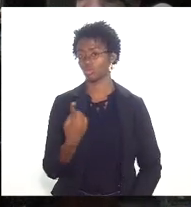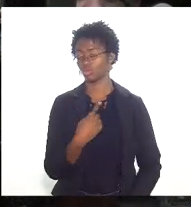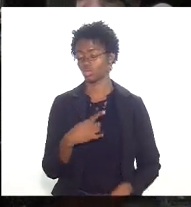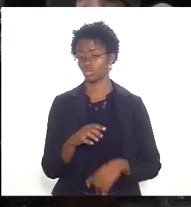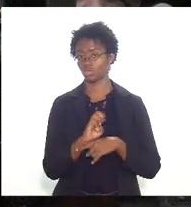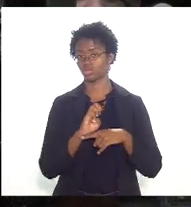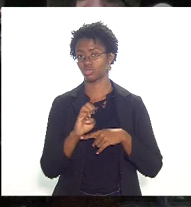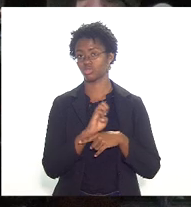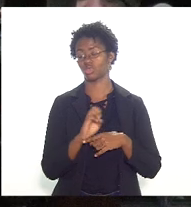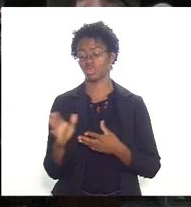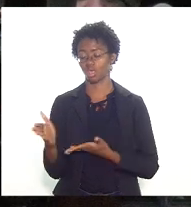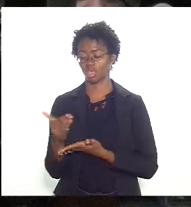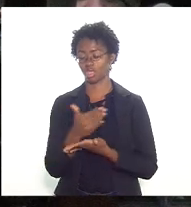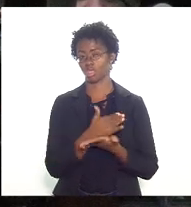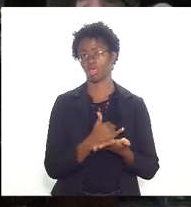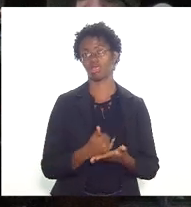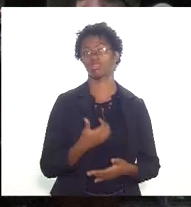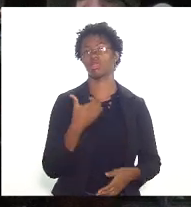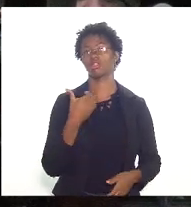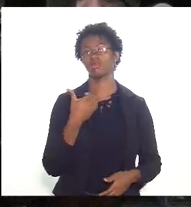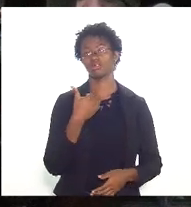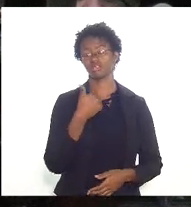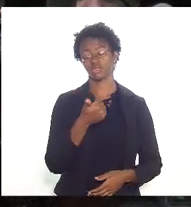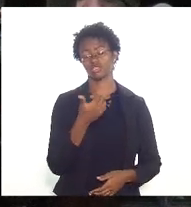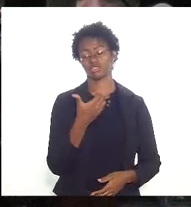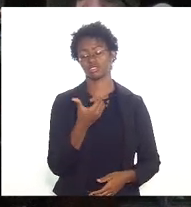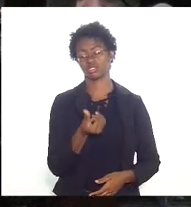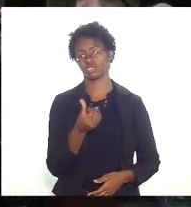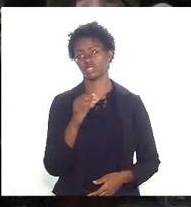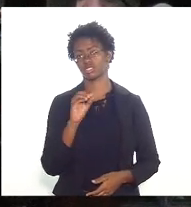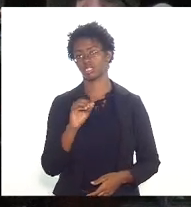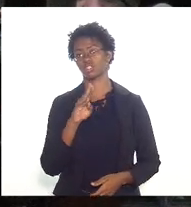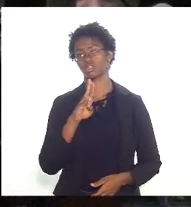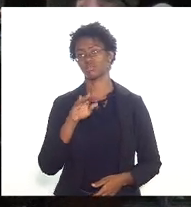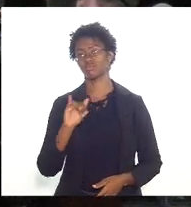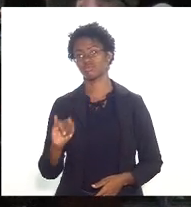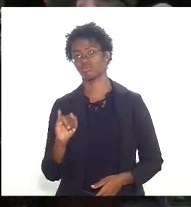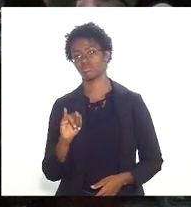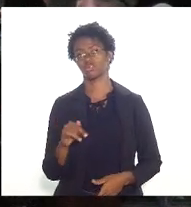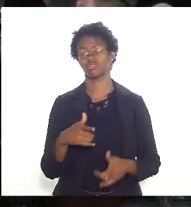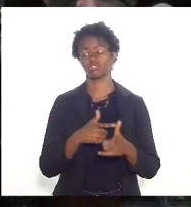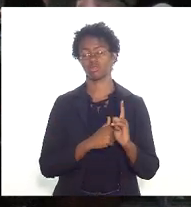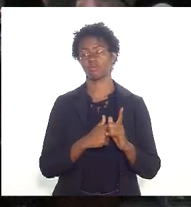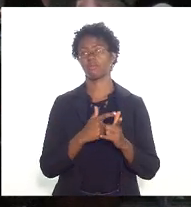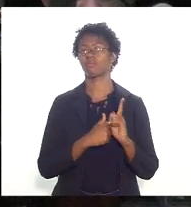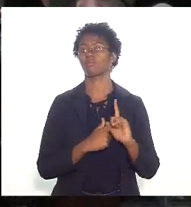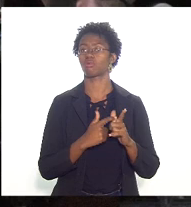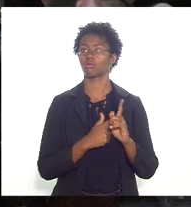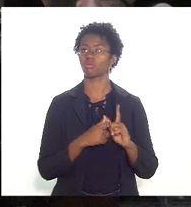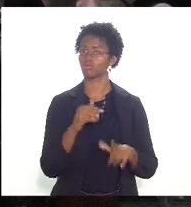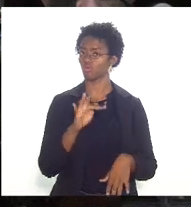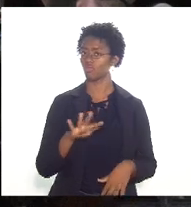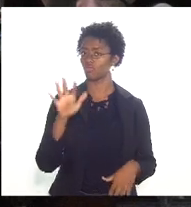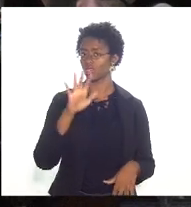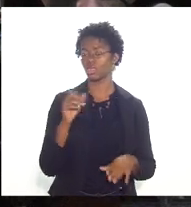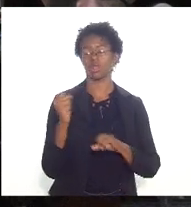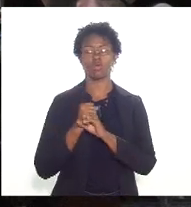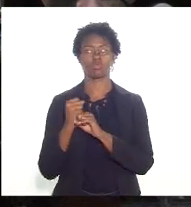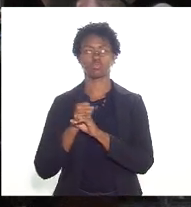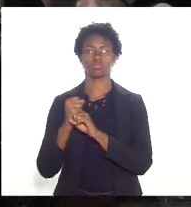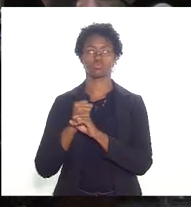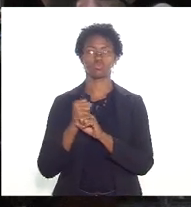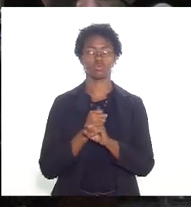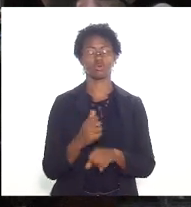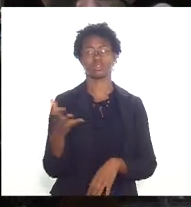arrecada mais de 160 bilhões de reais em impostos federais e por ano